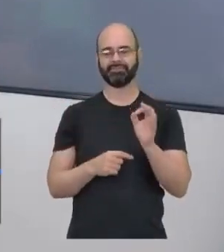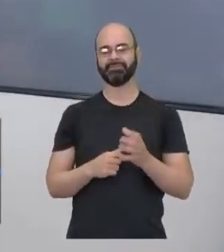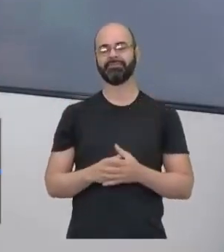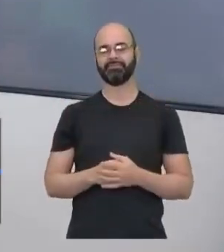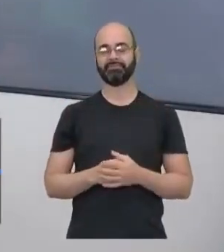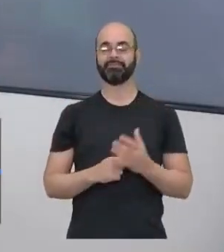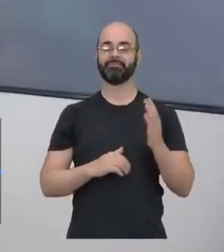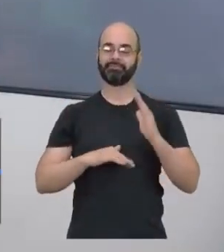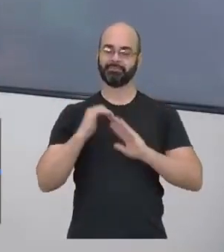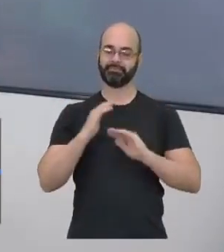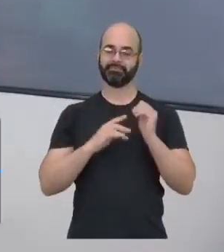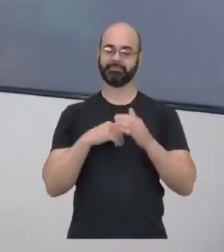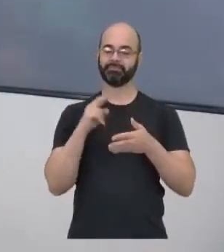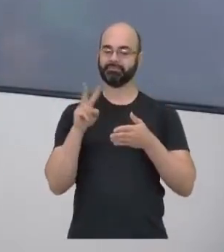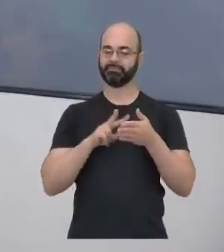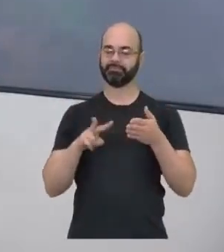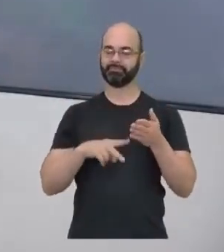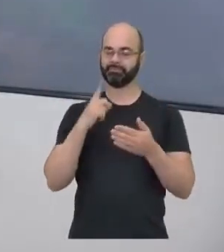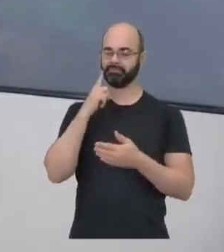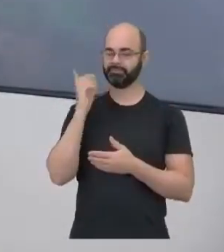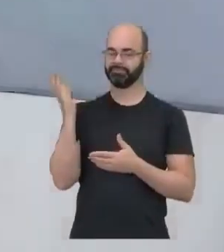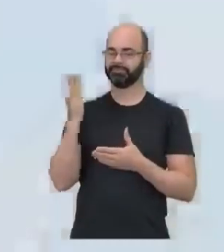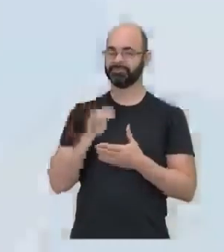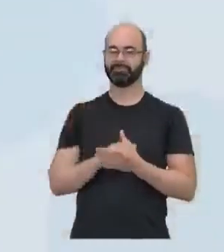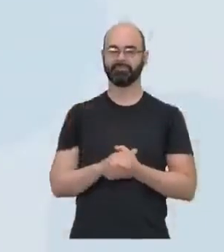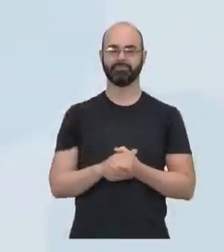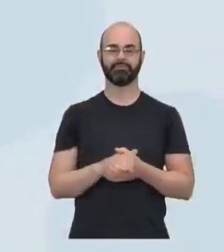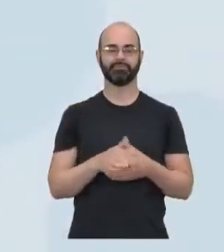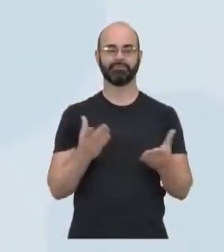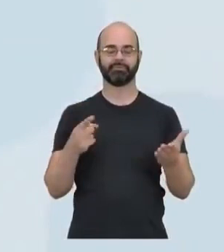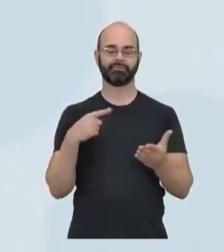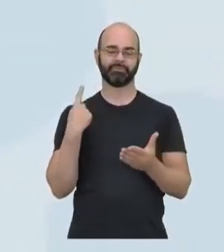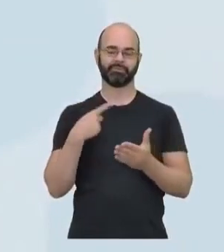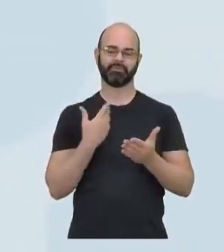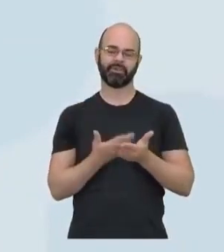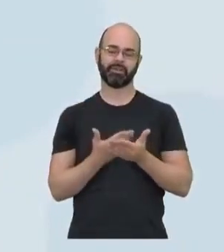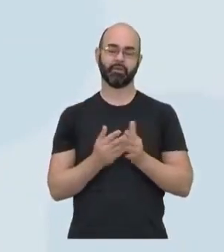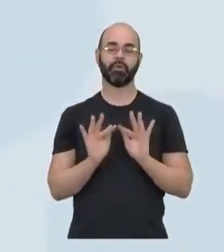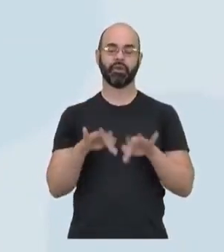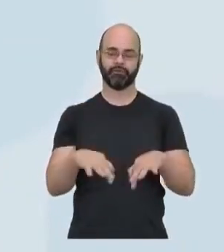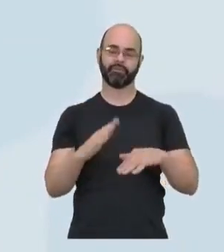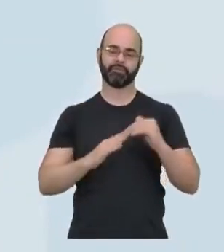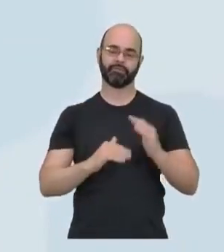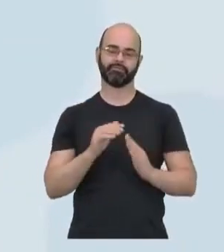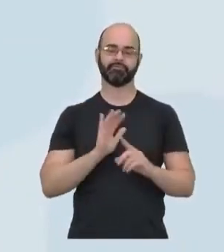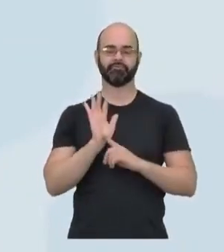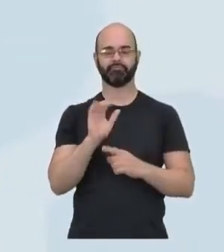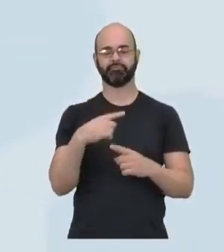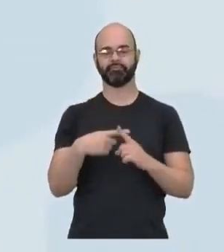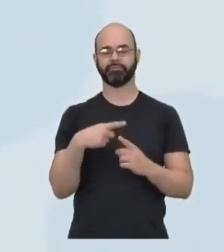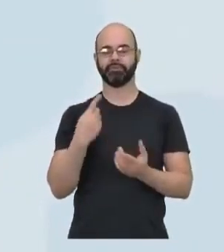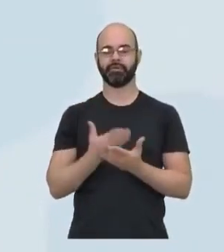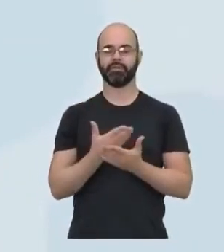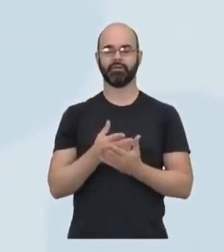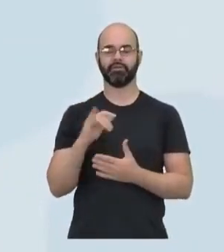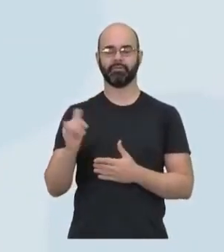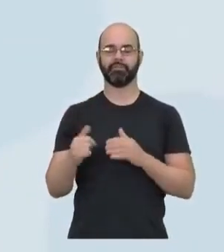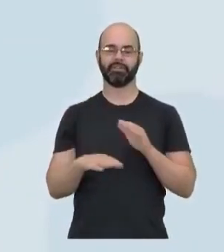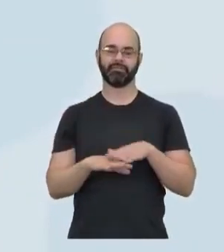ler a habilidade de professores para vocês, que a habilidade nós estamos lendo ao final da aula, para aproveitar um pouco mais o nosso tempo. Nós